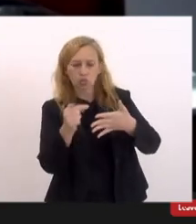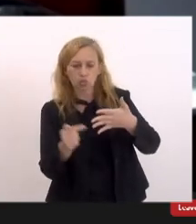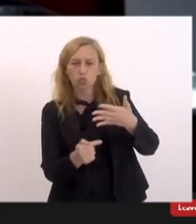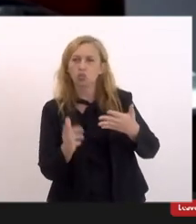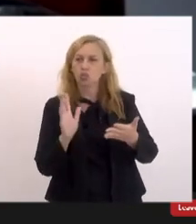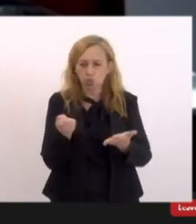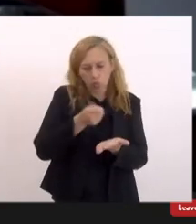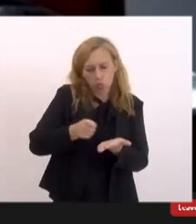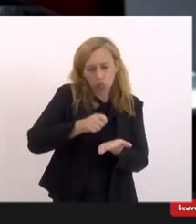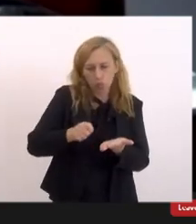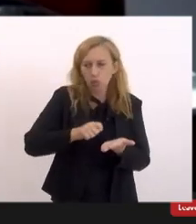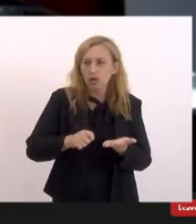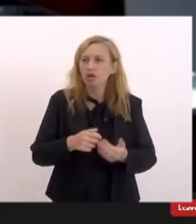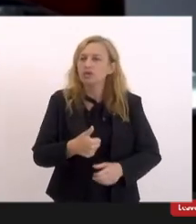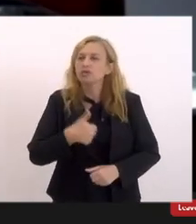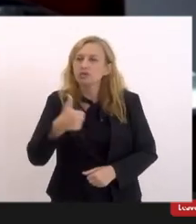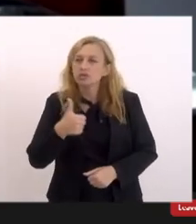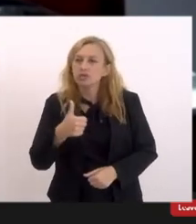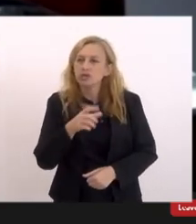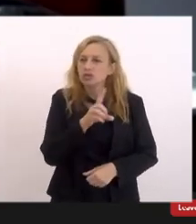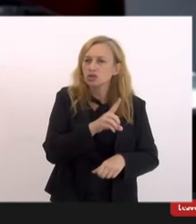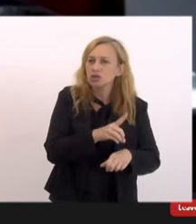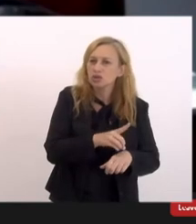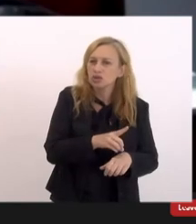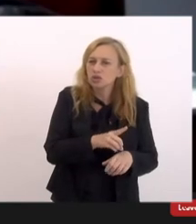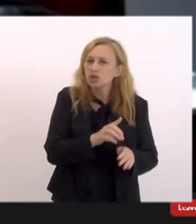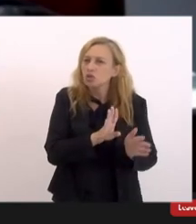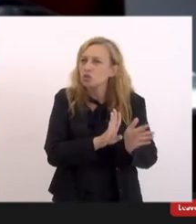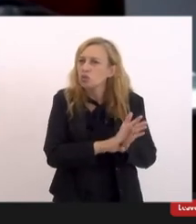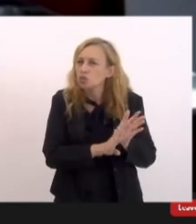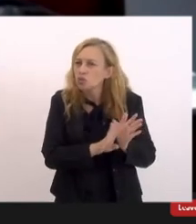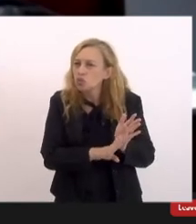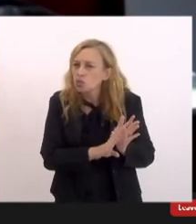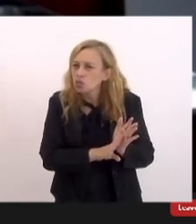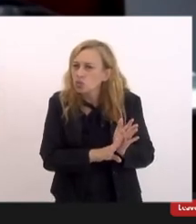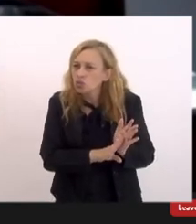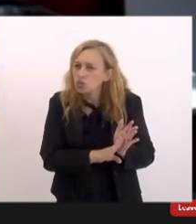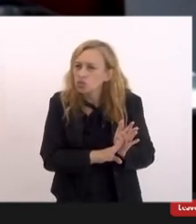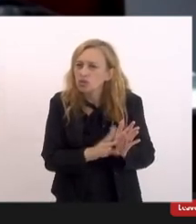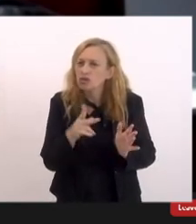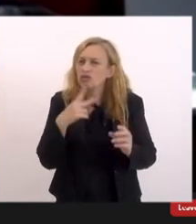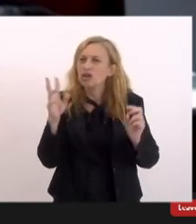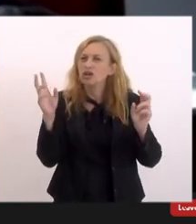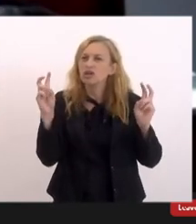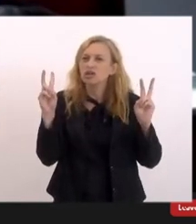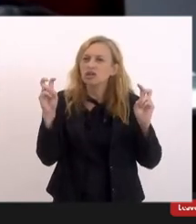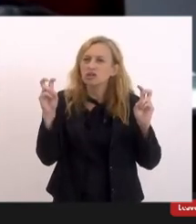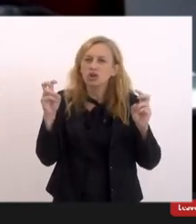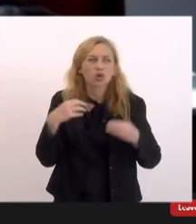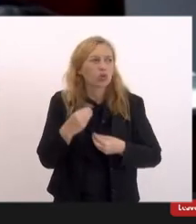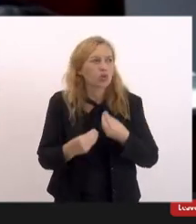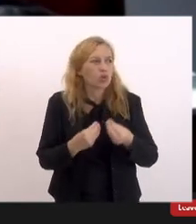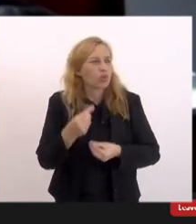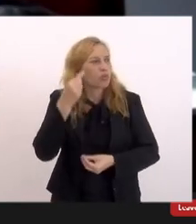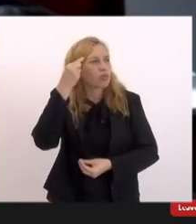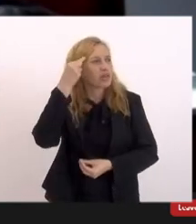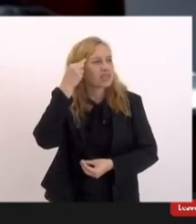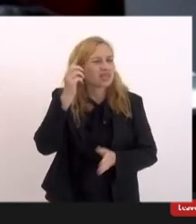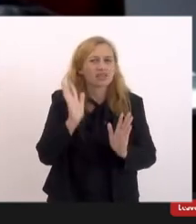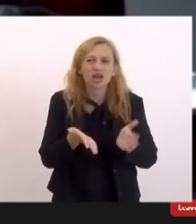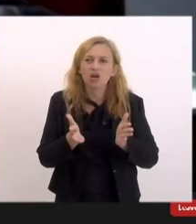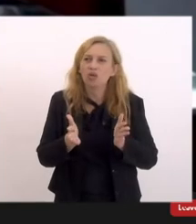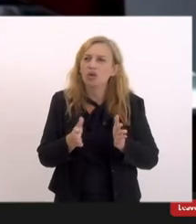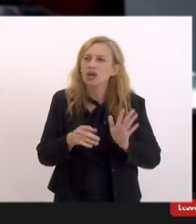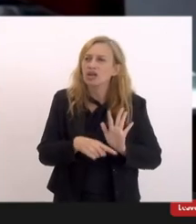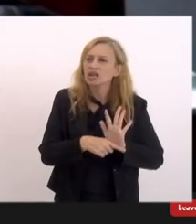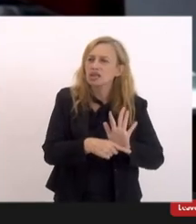destaquei. Primeiro, na fala do doutor Azambuja, né, quando ele traz esse questionamento de como que a gente está pensando agora esse